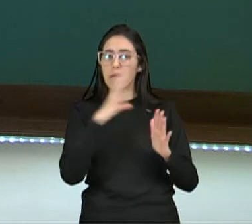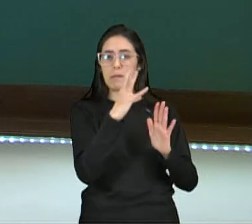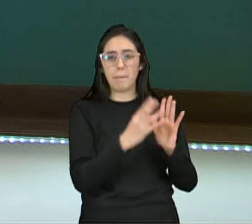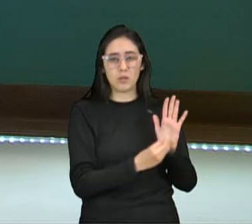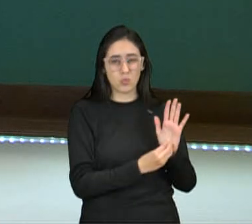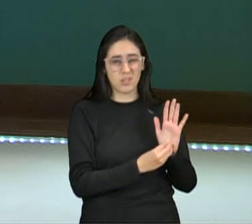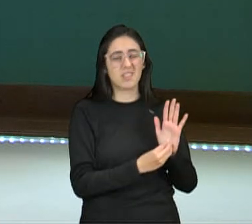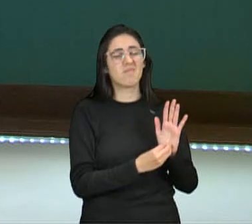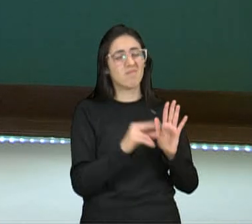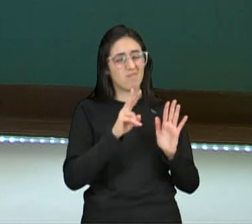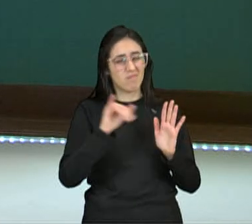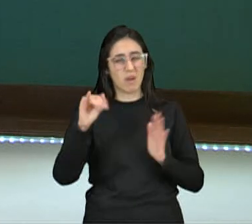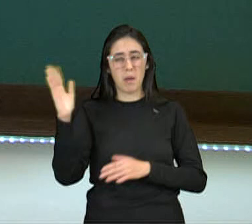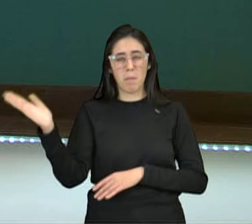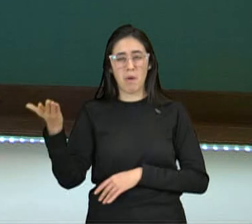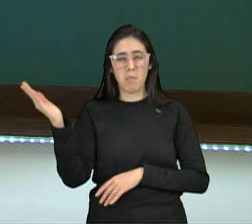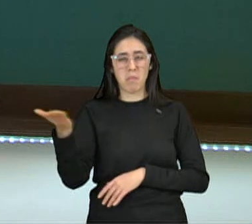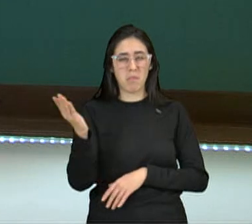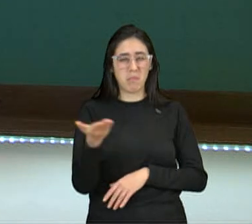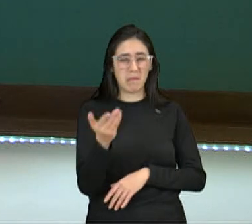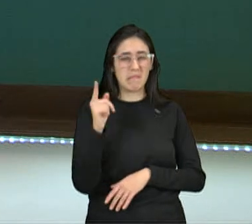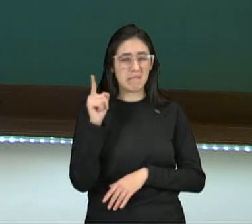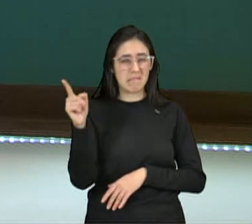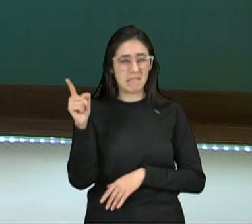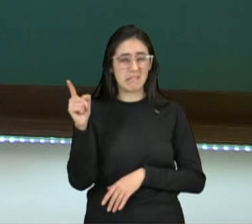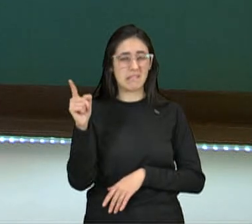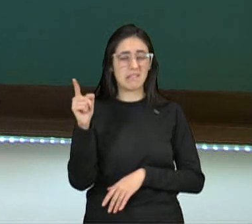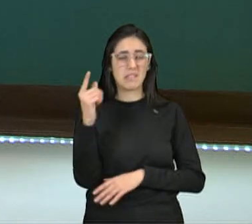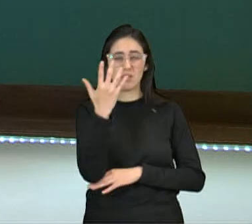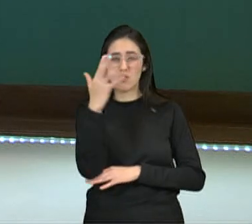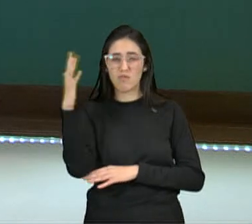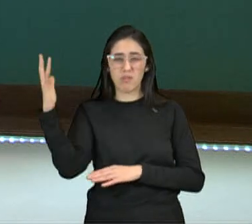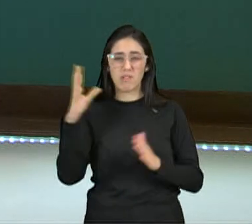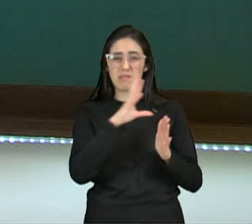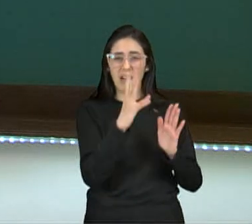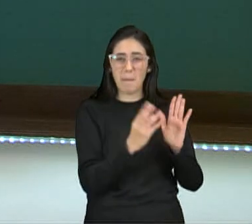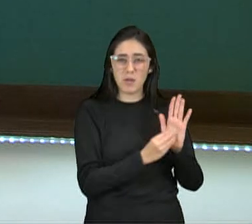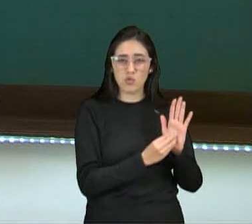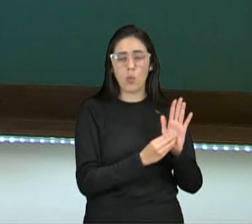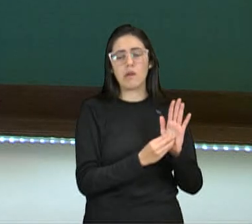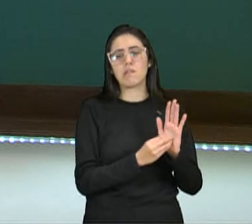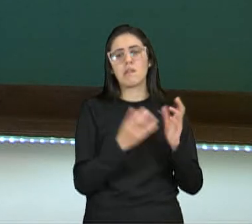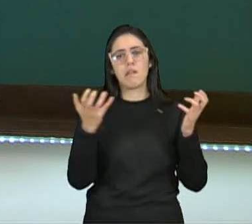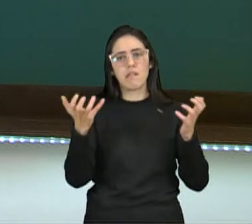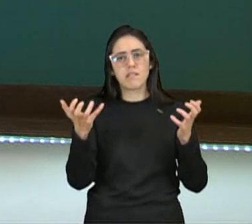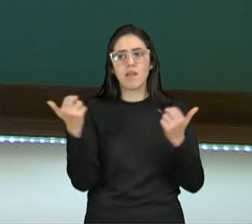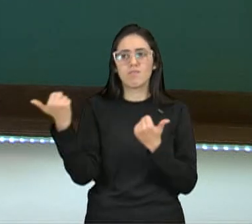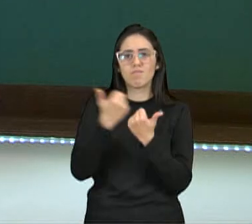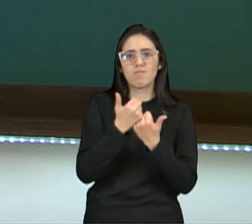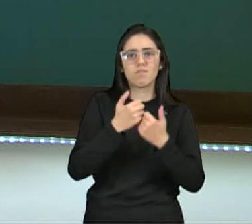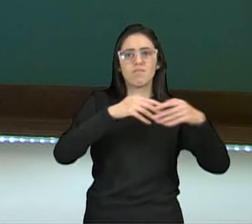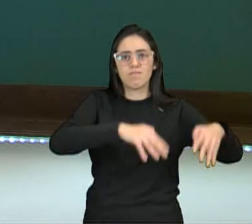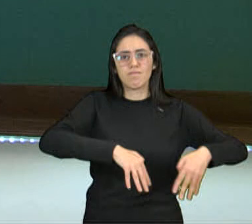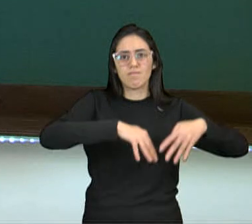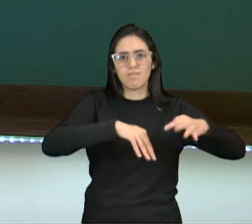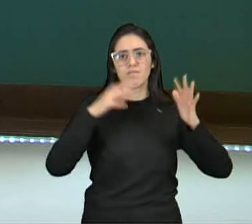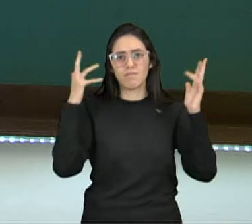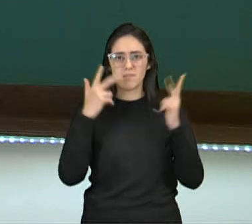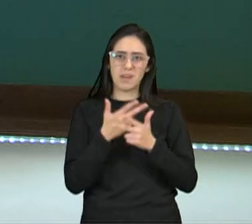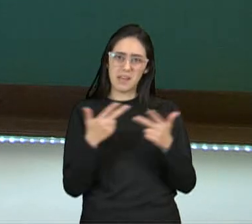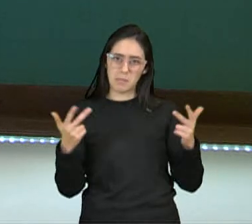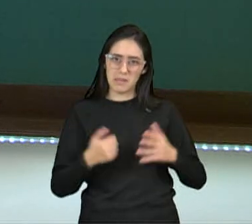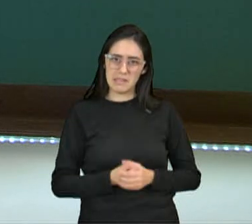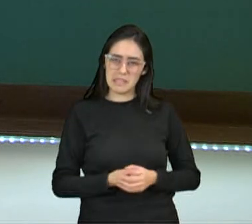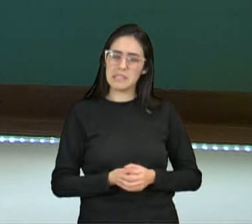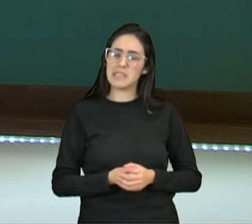haverá derrubada da floresta amazônica para substituir pela atividade de cultivo de soja e criação de animais.